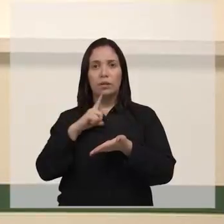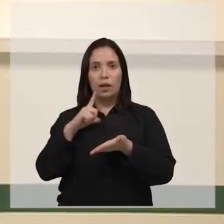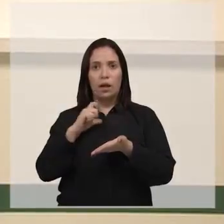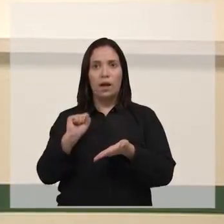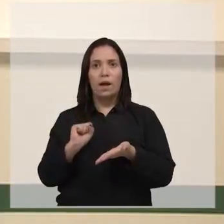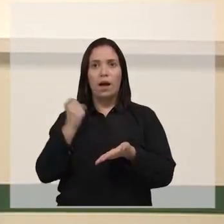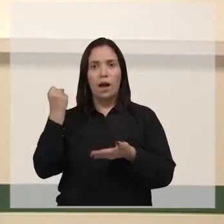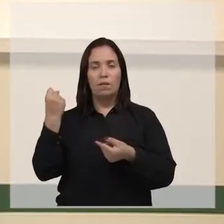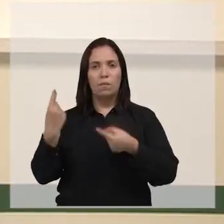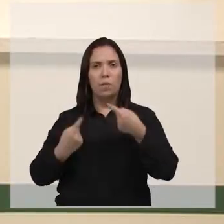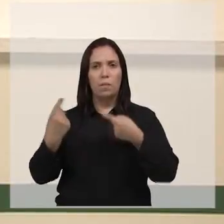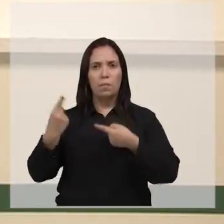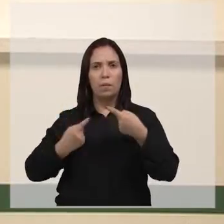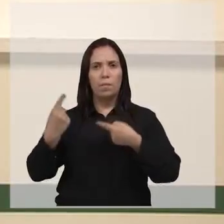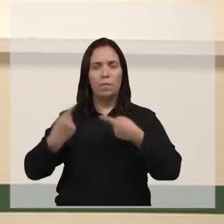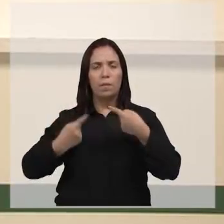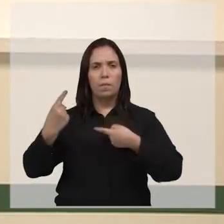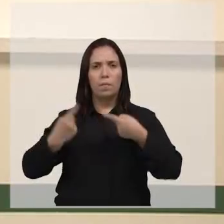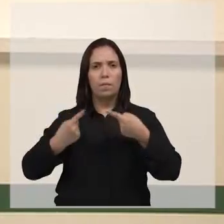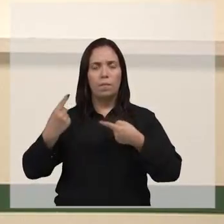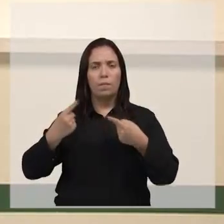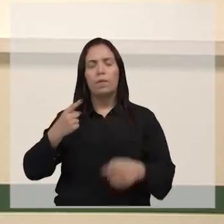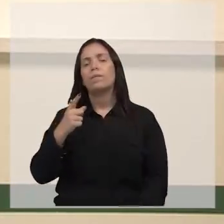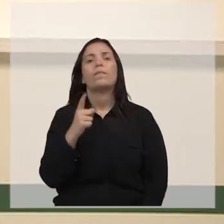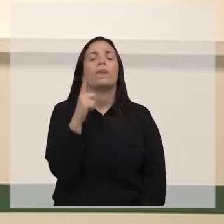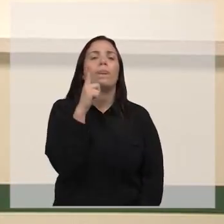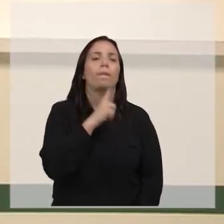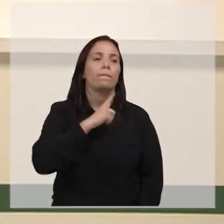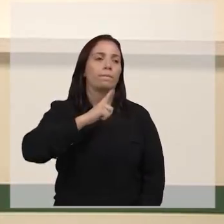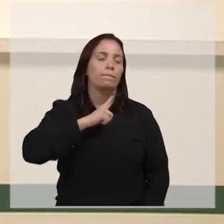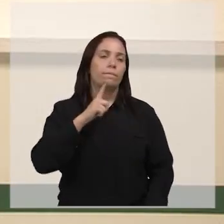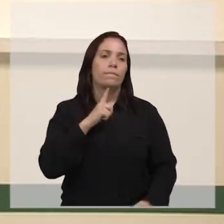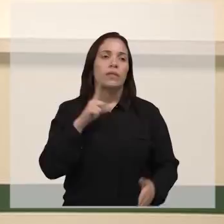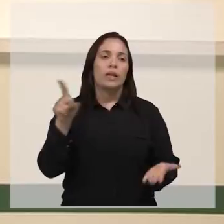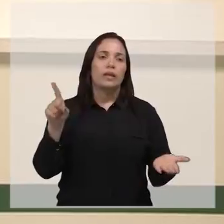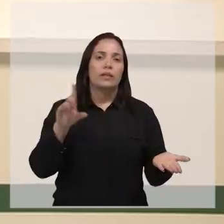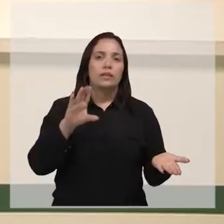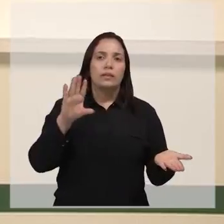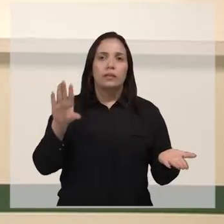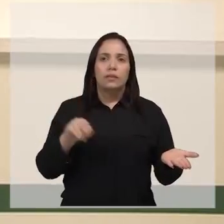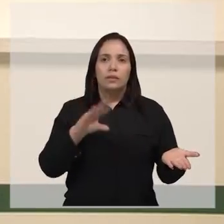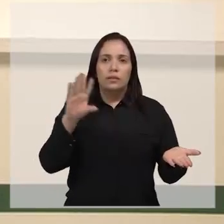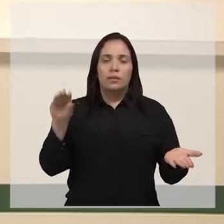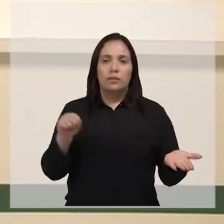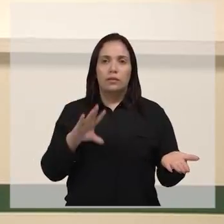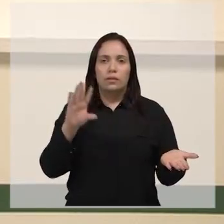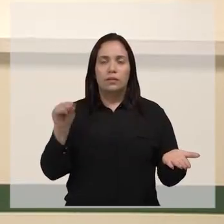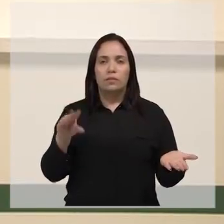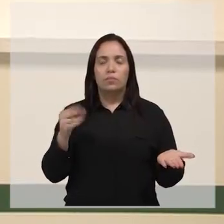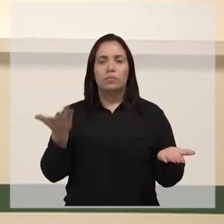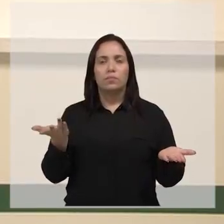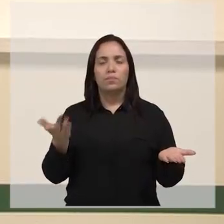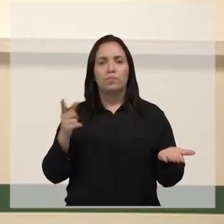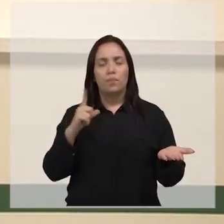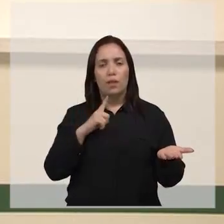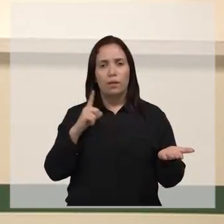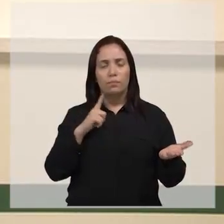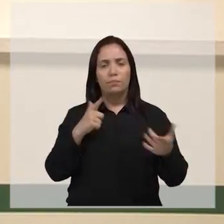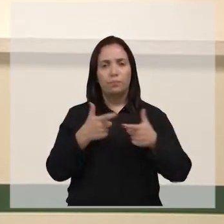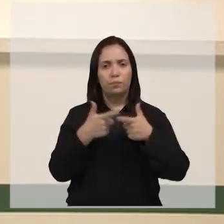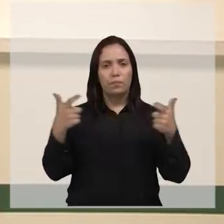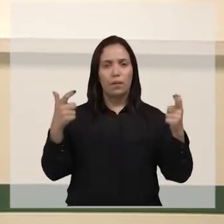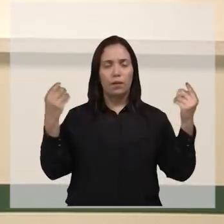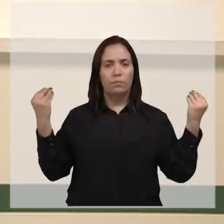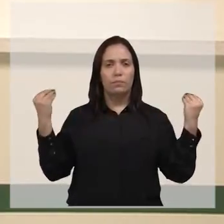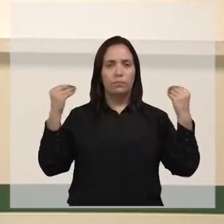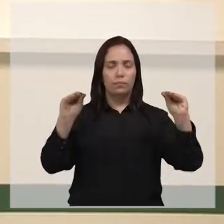raivoso, é de bilis. Você tá e falando... os inimigos deles, jornalistas do Ciro Gomes... É o fake news. Você está falando de fake news. Não, eles colocaram...